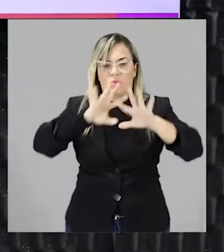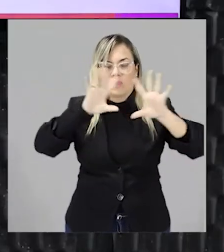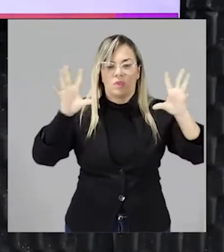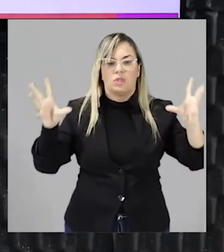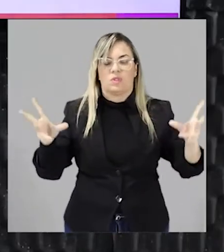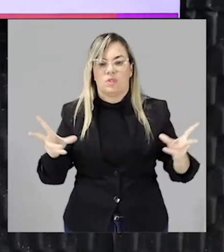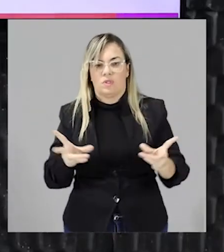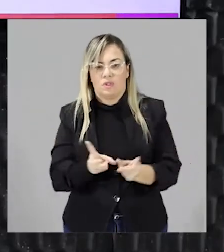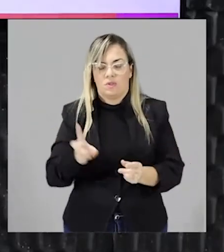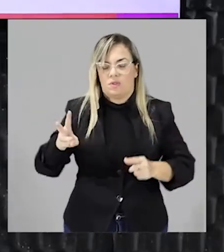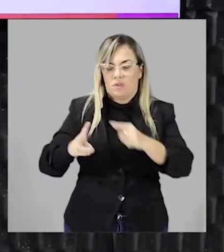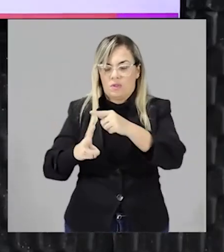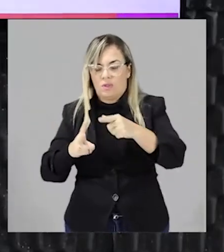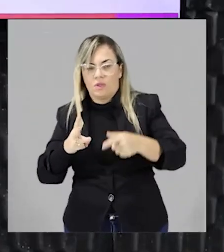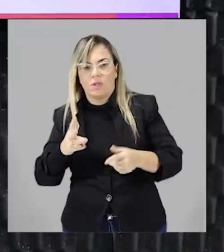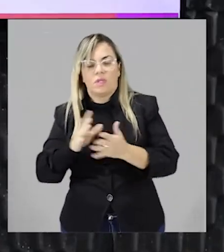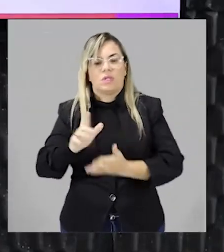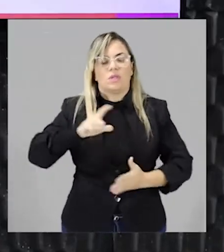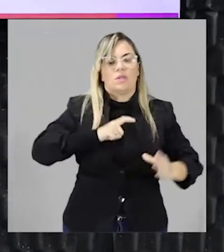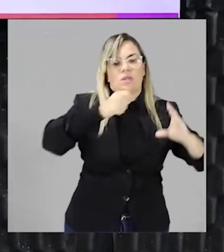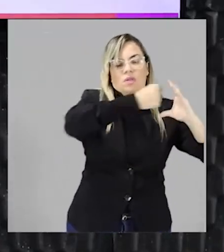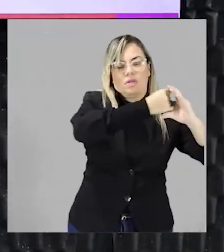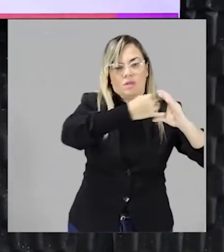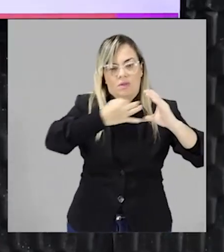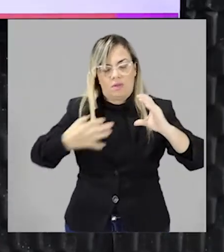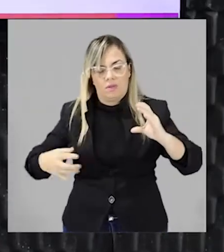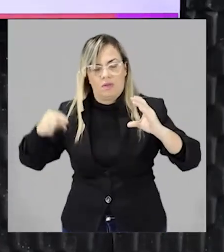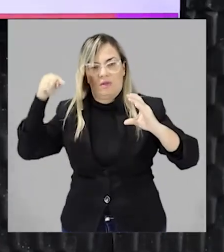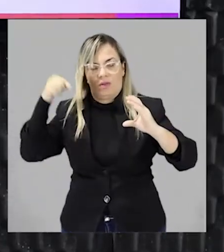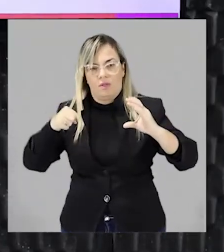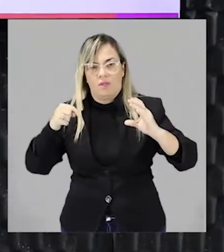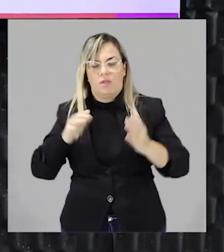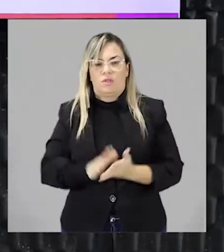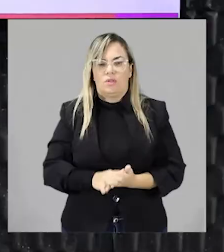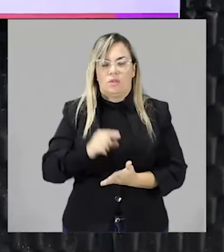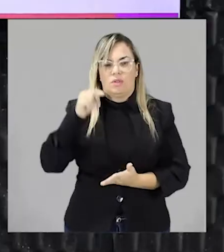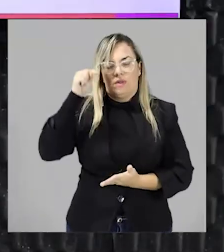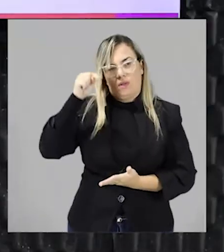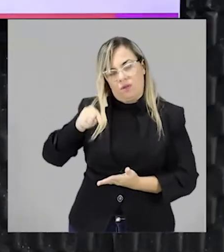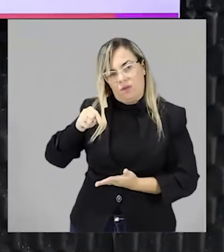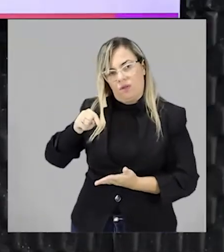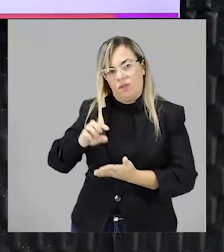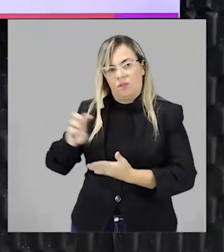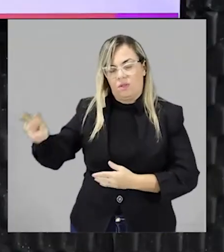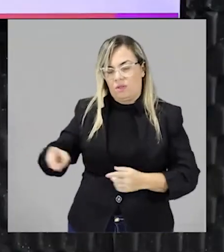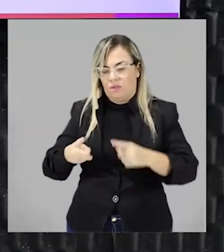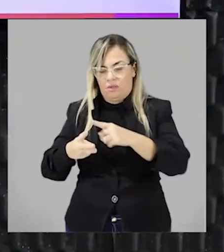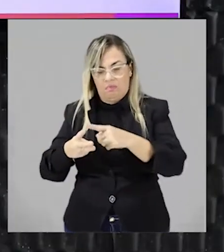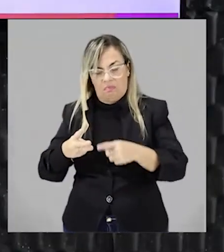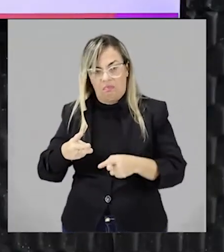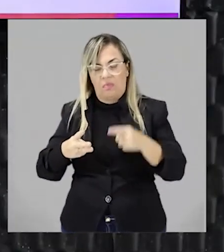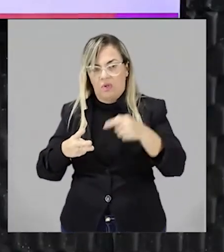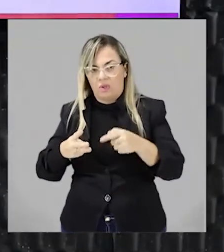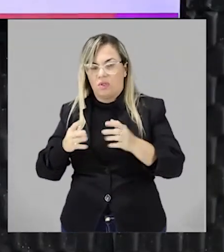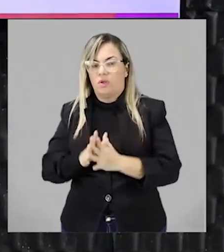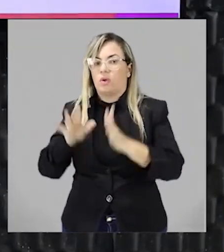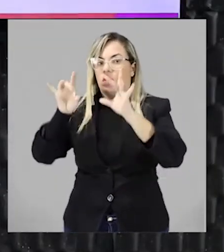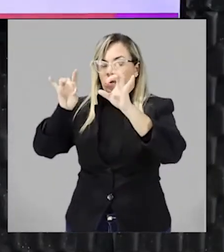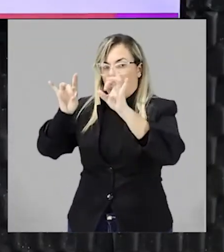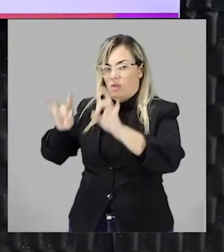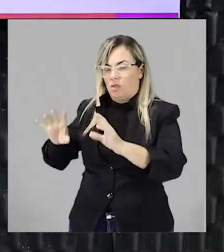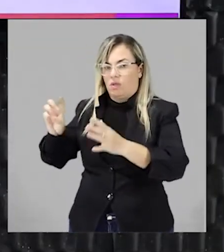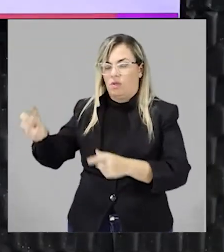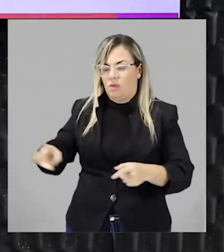uma dessas partes, nós temos características que são inteiramente daquela determinada parte. A introdução tem